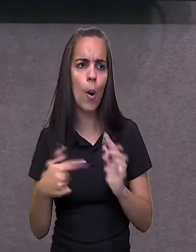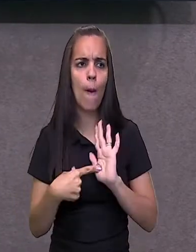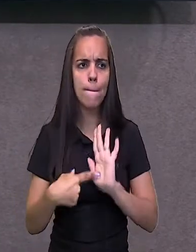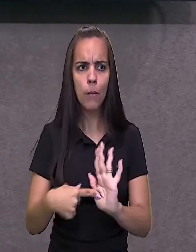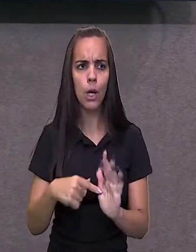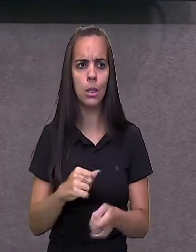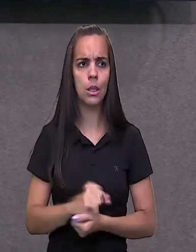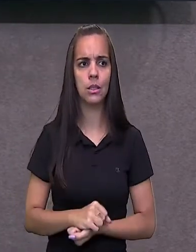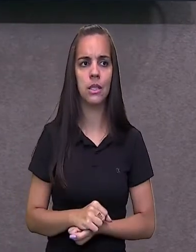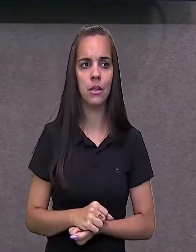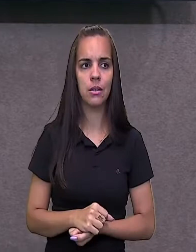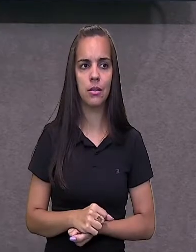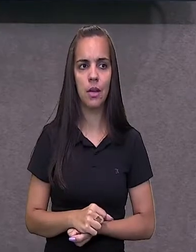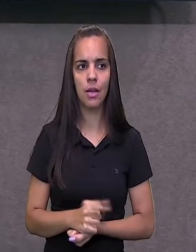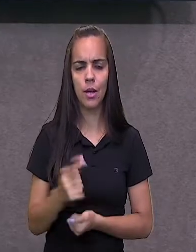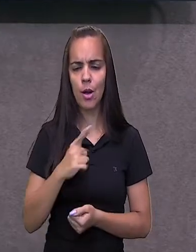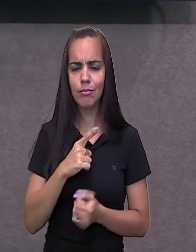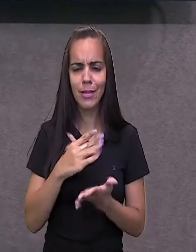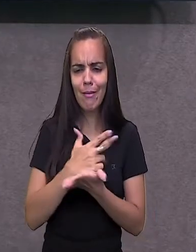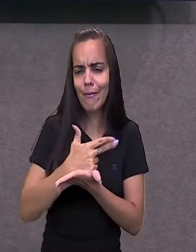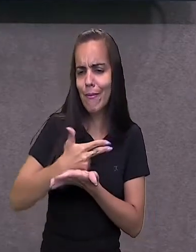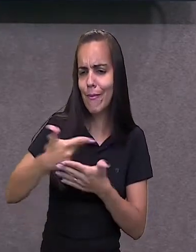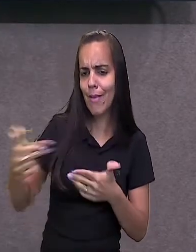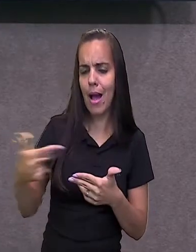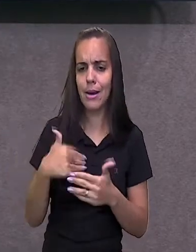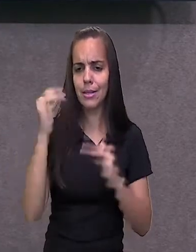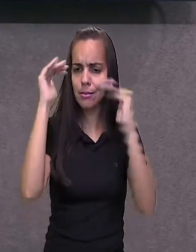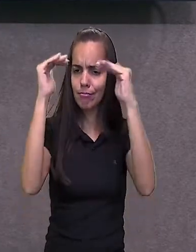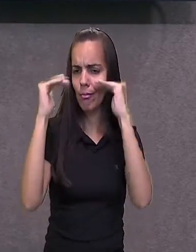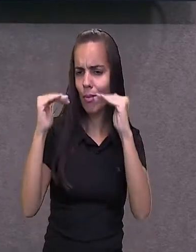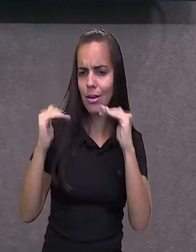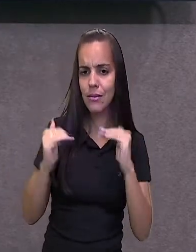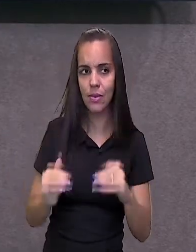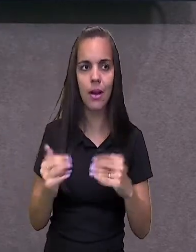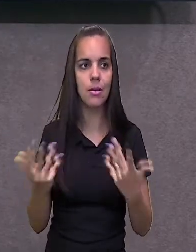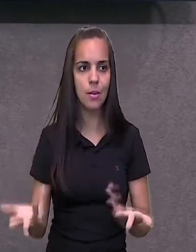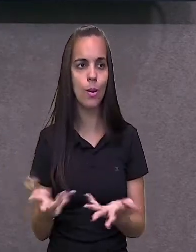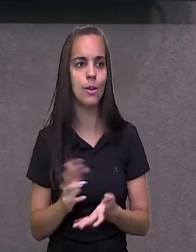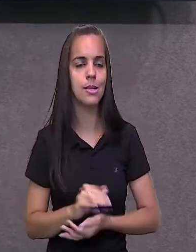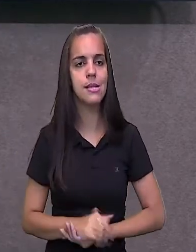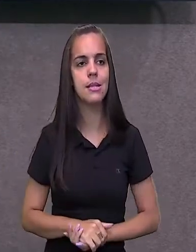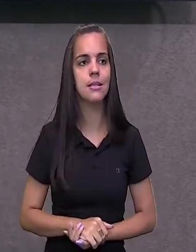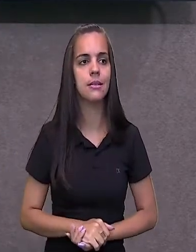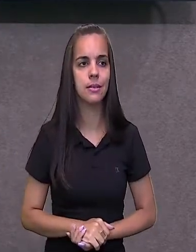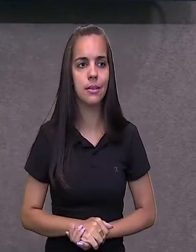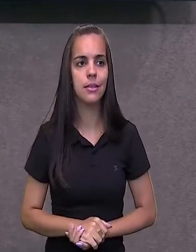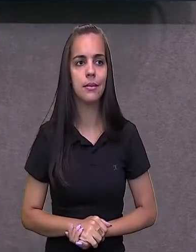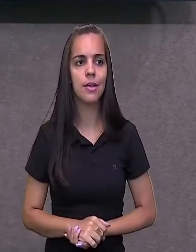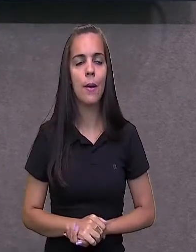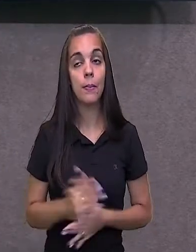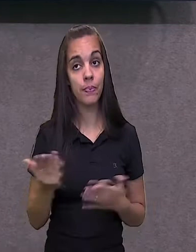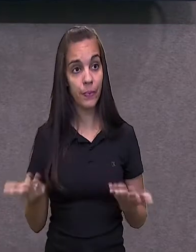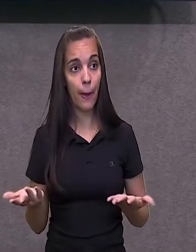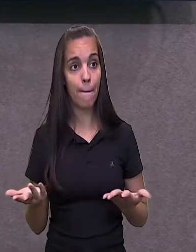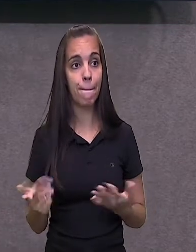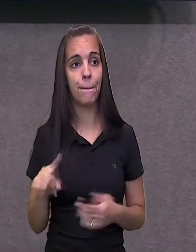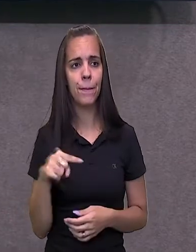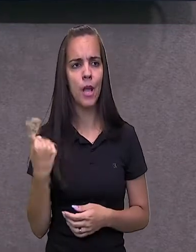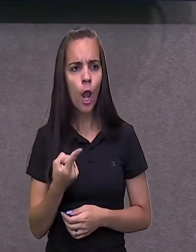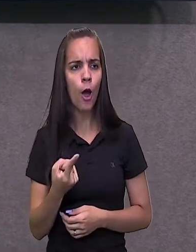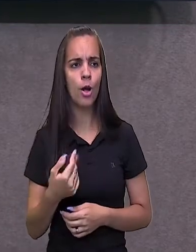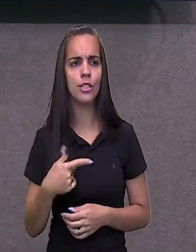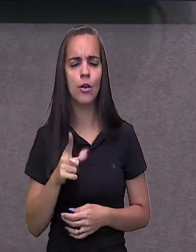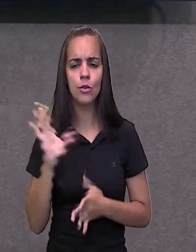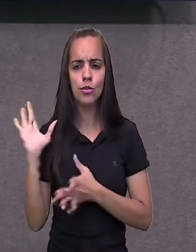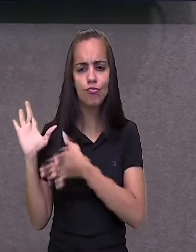os numerais também podem ser classificados de acordo com as ideias que vão transmitir. Então, dessa forma, de acordo